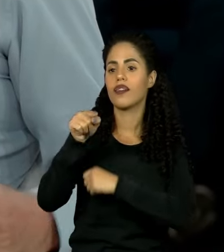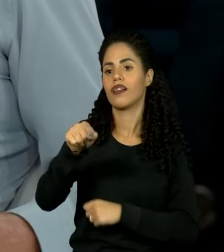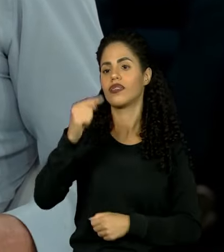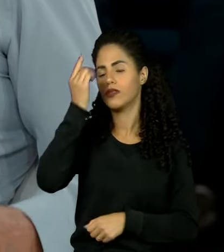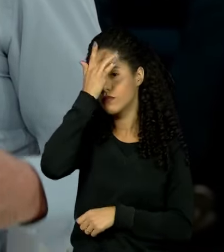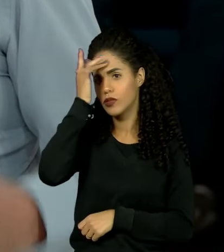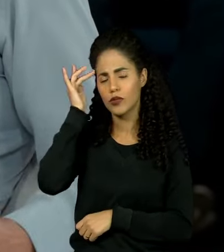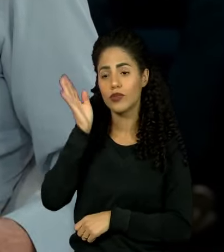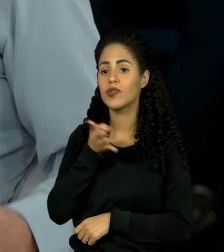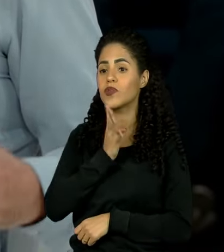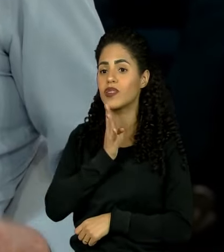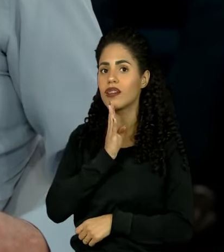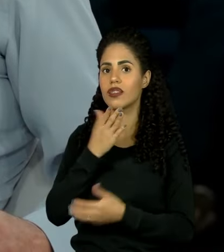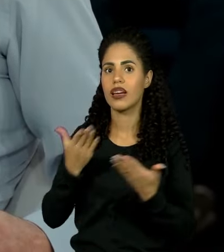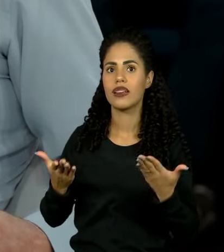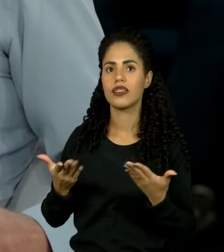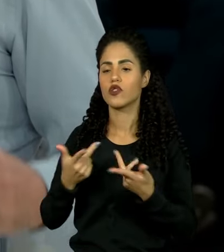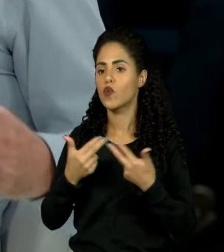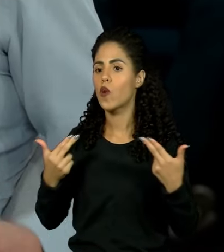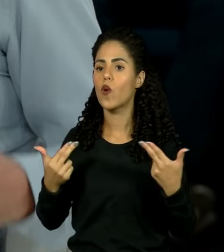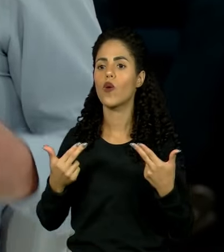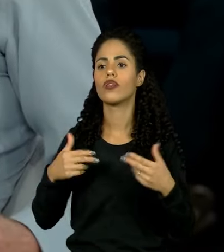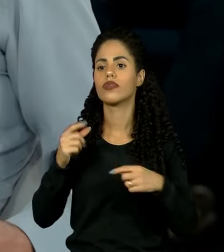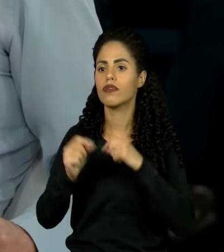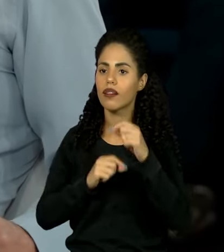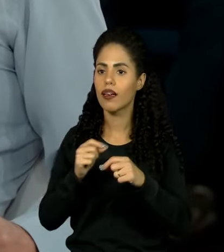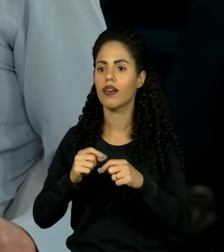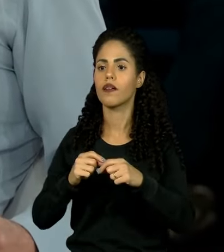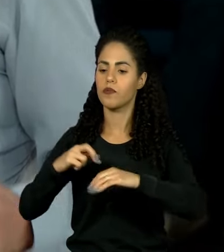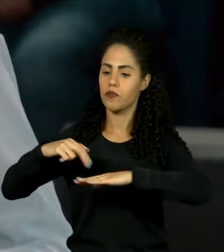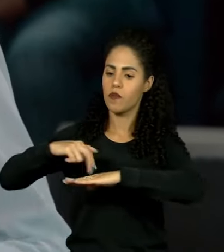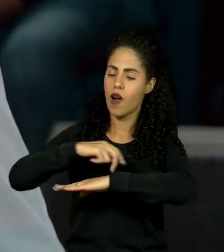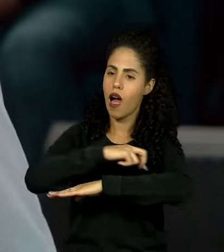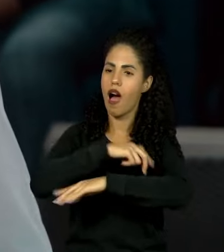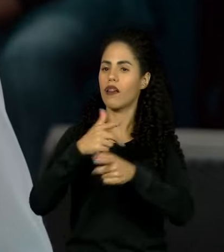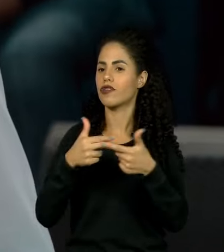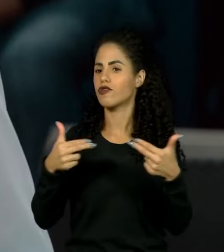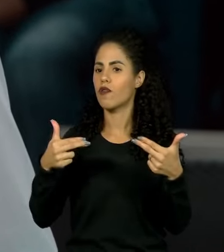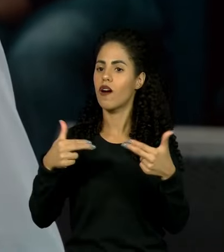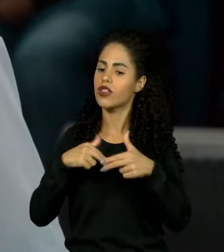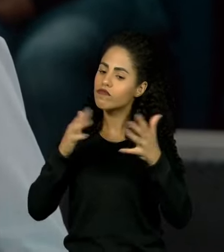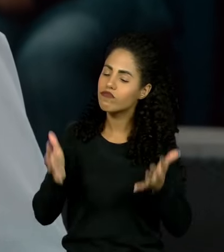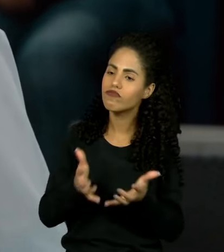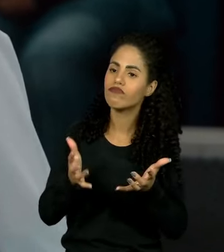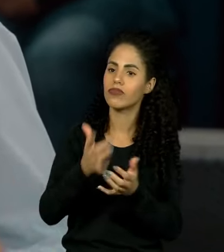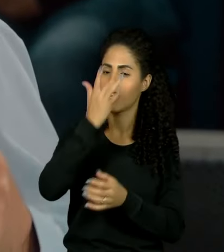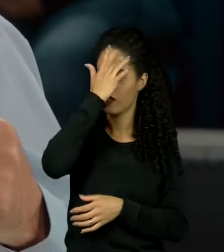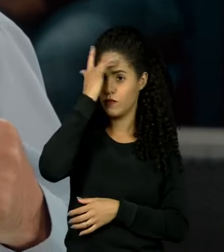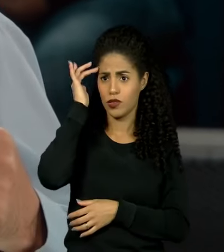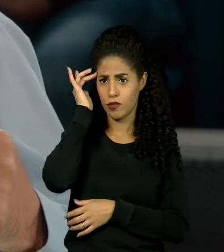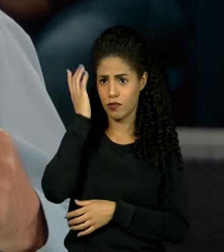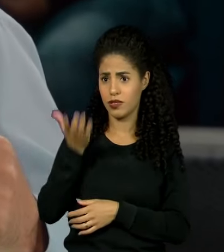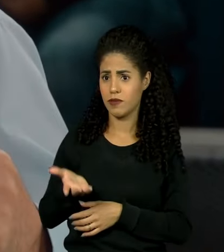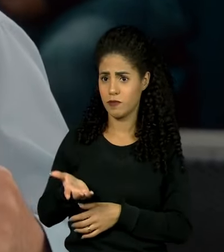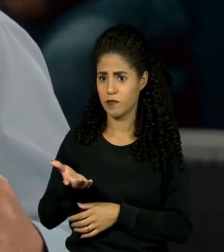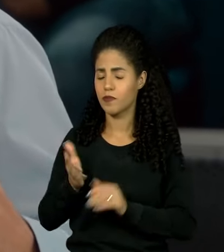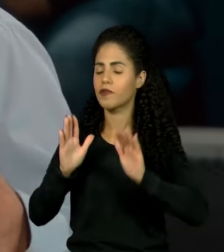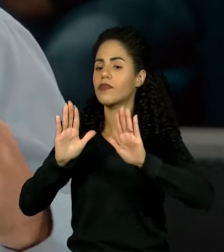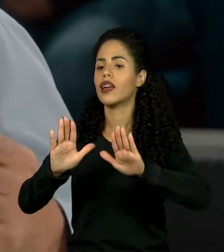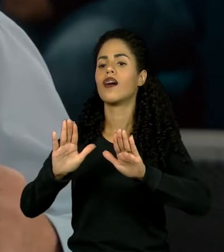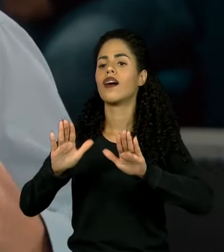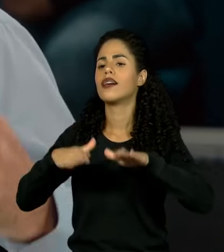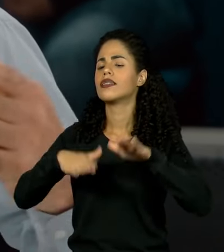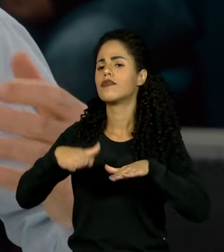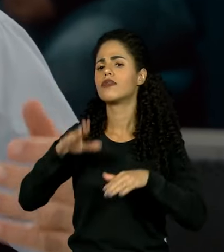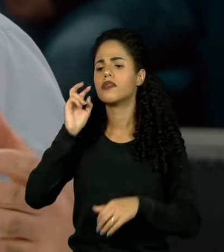induz moda e hábitos é o comércio Uhum ele induz ele induz né quando você